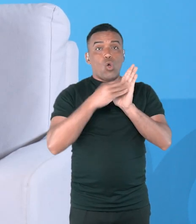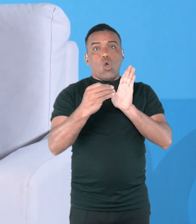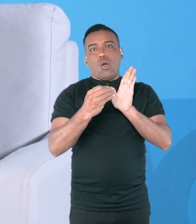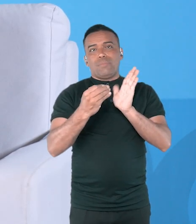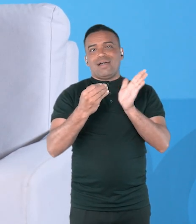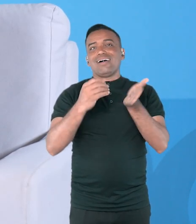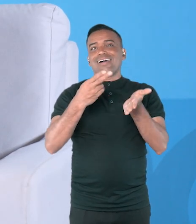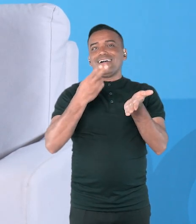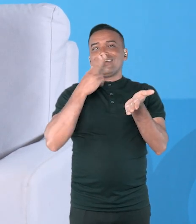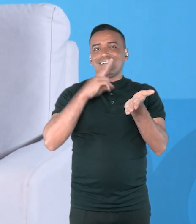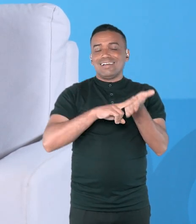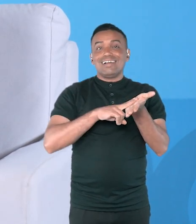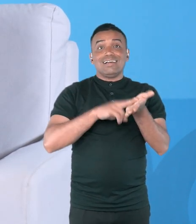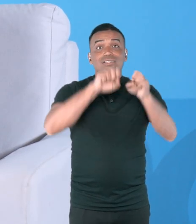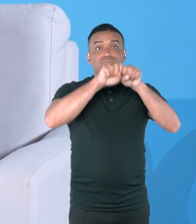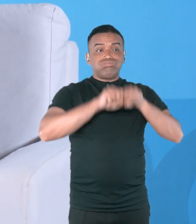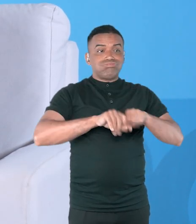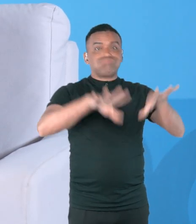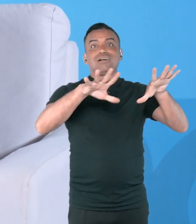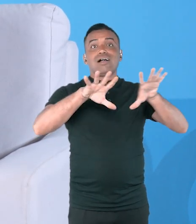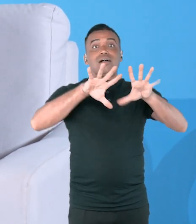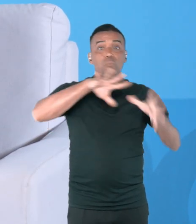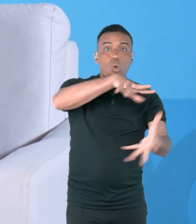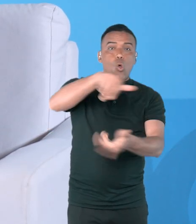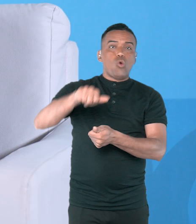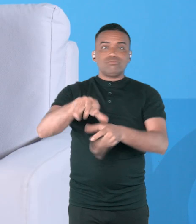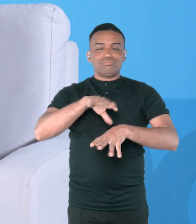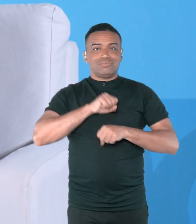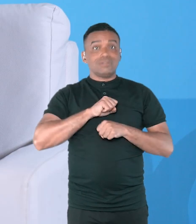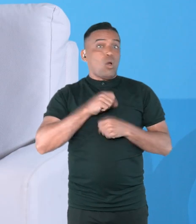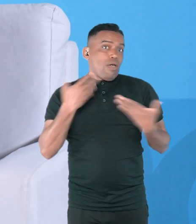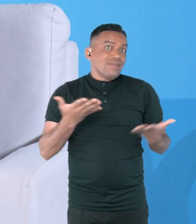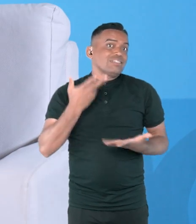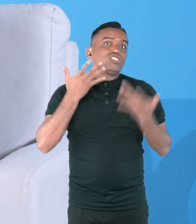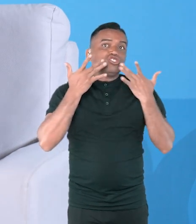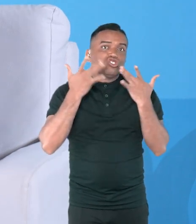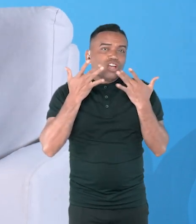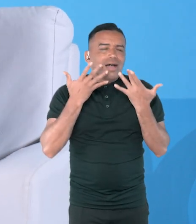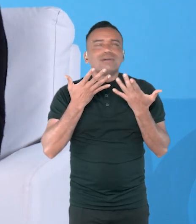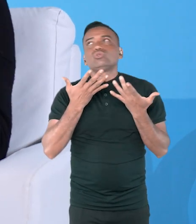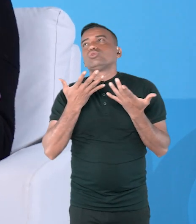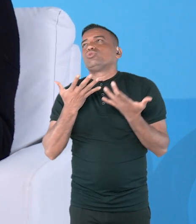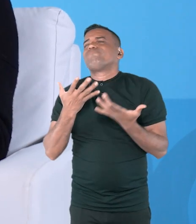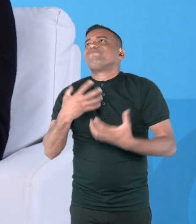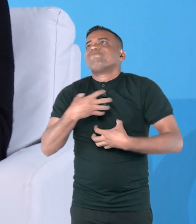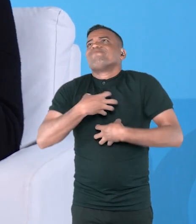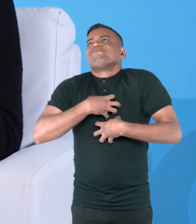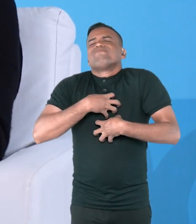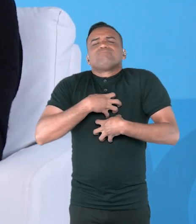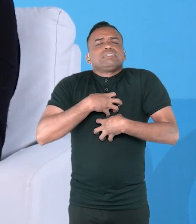segunda cópia que faz o legado dele chegar até nós. Então, essa peça falava muito para